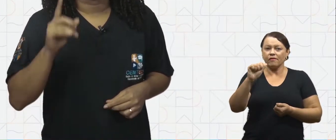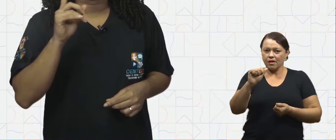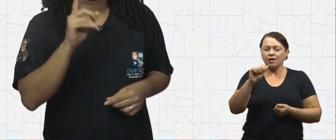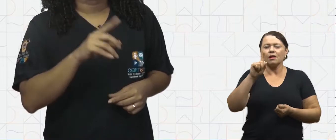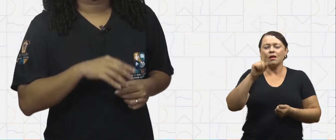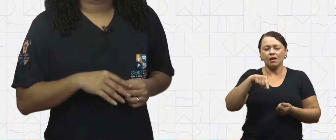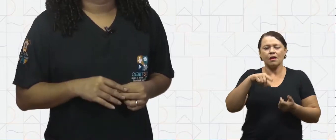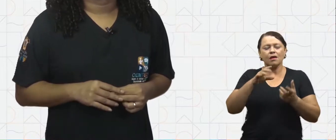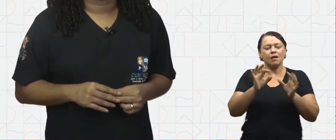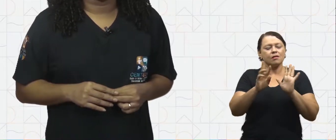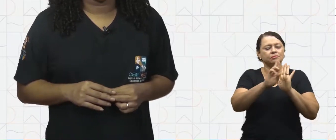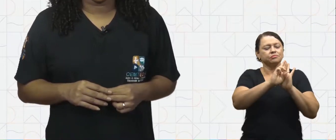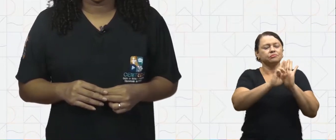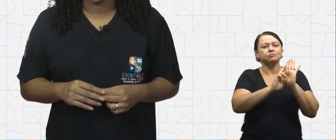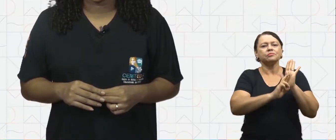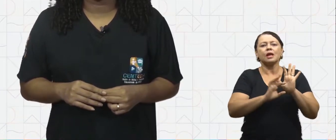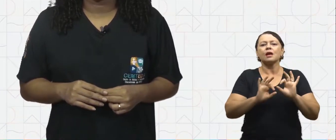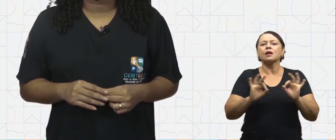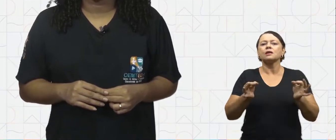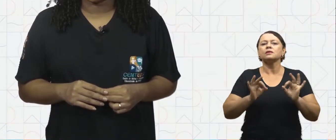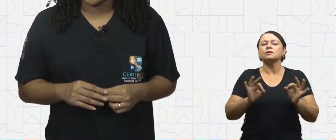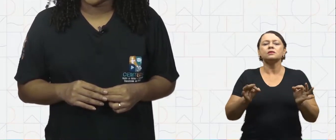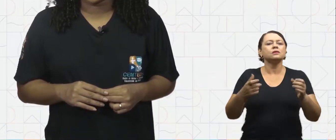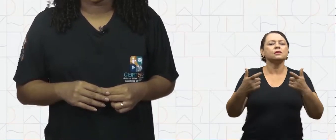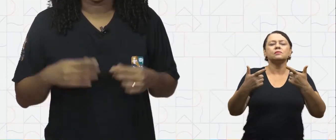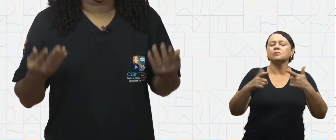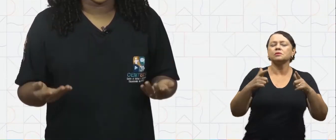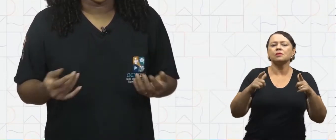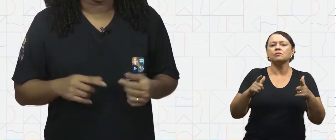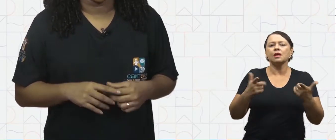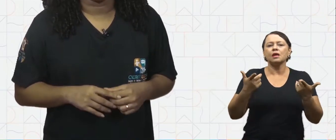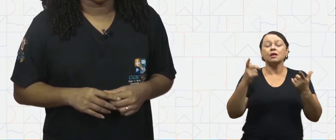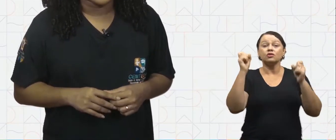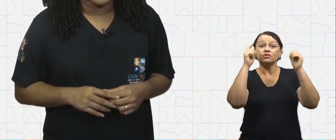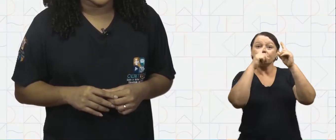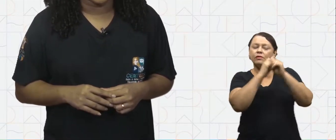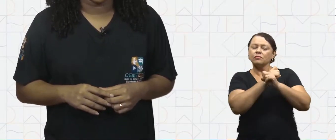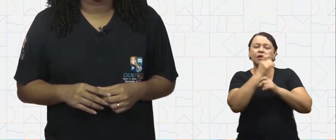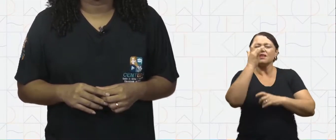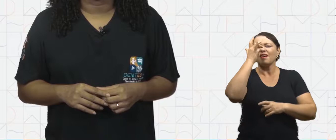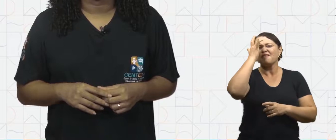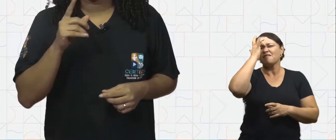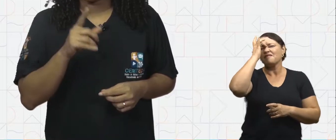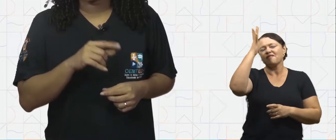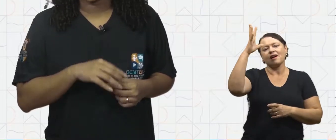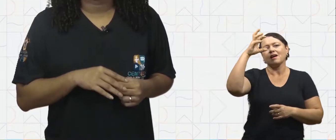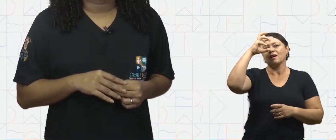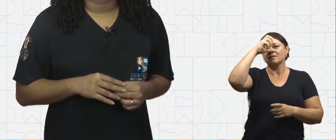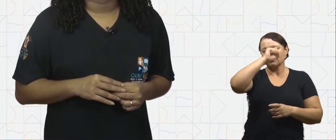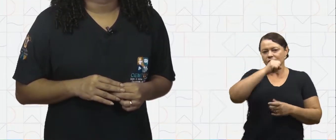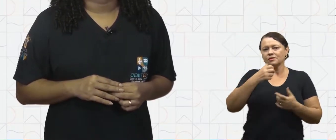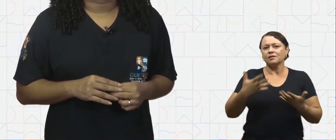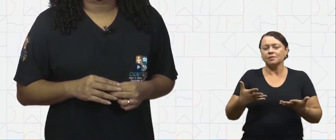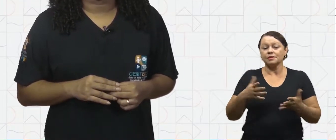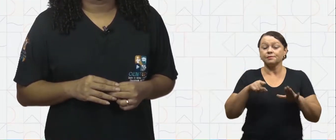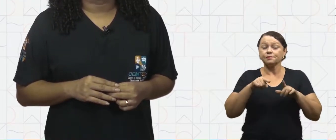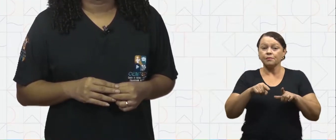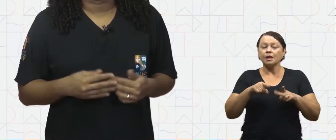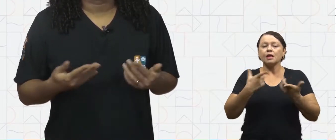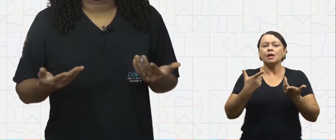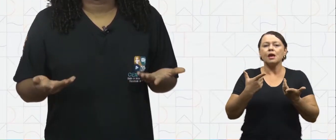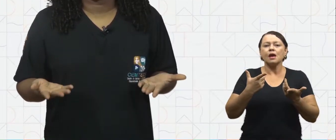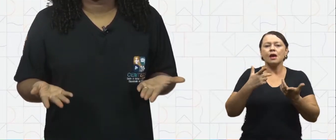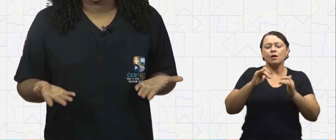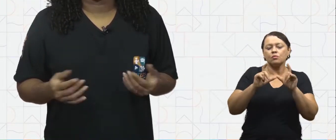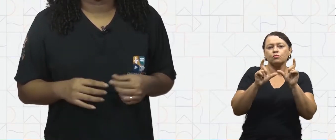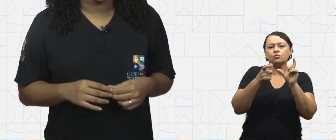simples, que não traz grandes dificuldades para seus jogadores, por isso é facilmente aprendido. E apesar de ser um jogo de tabuleiro,